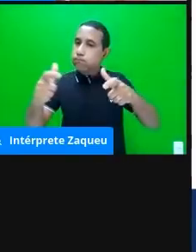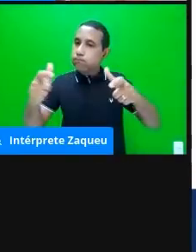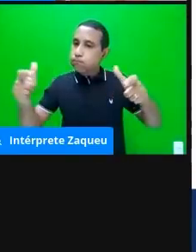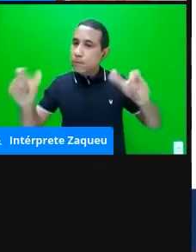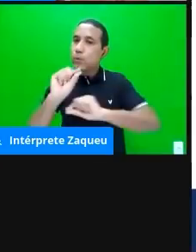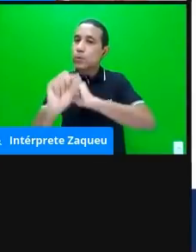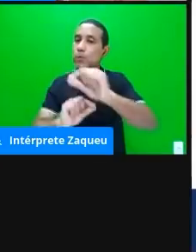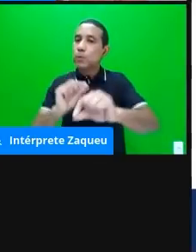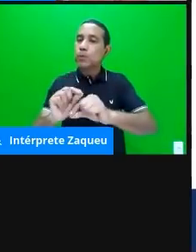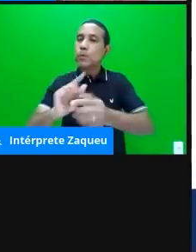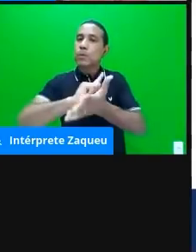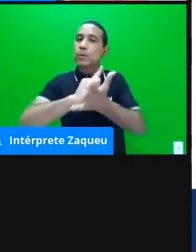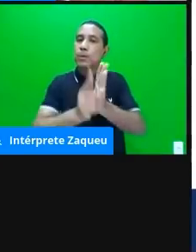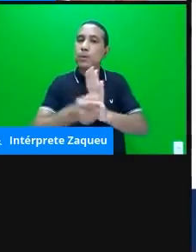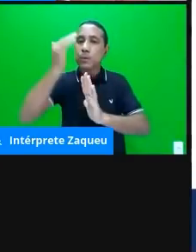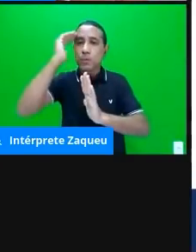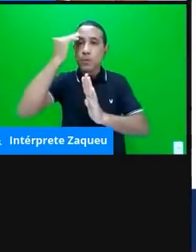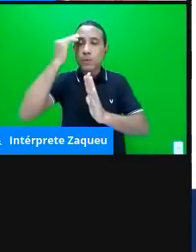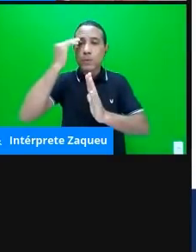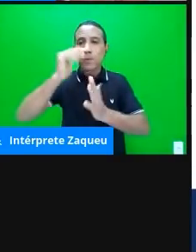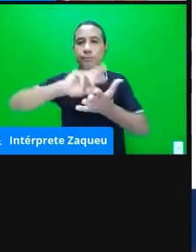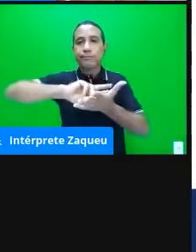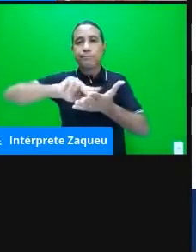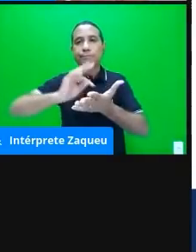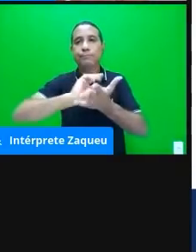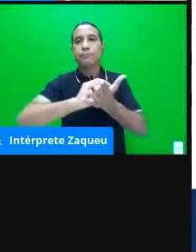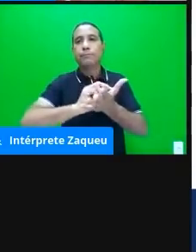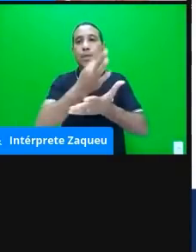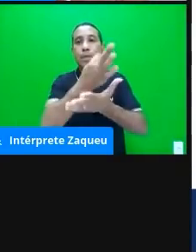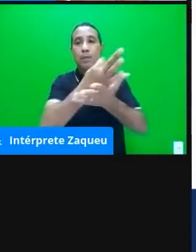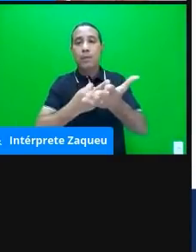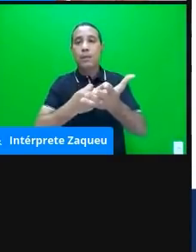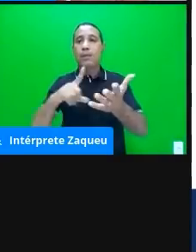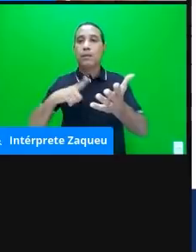diversos gêneros textuais que circulam no meio social.